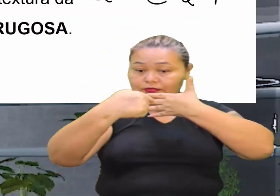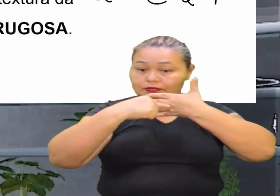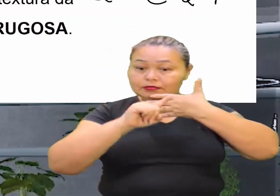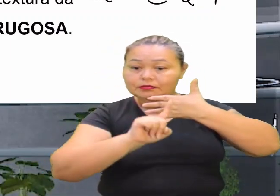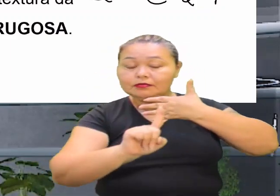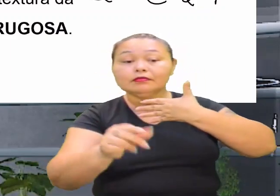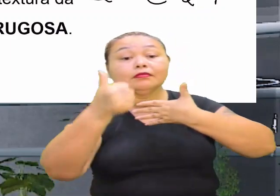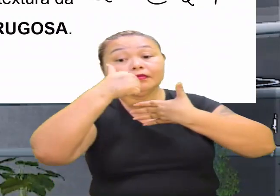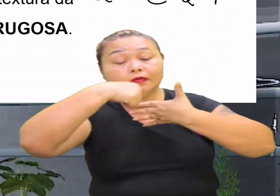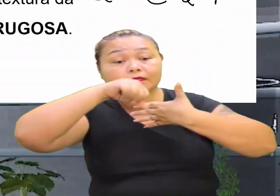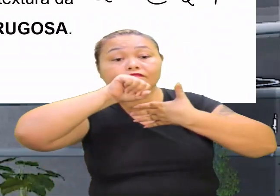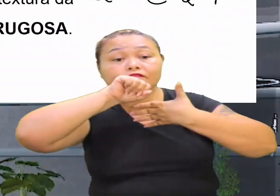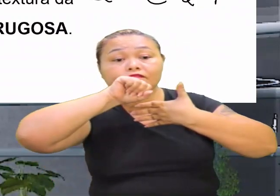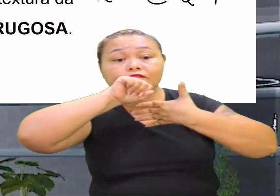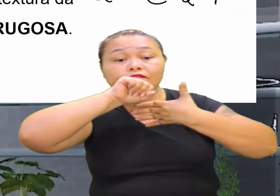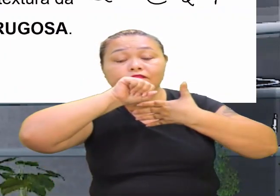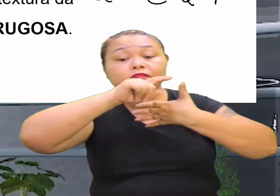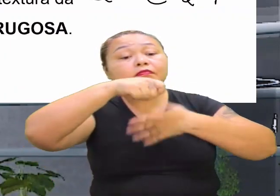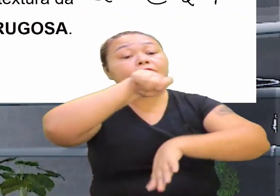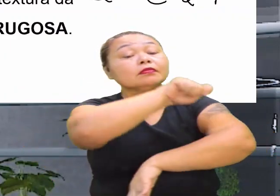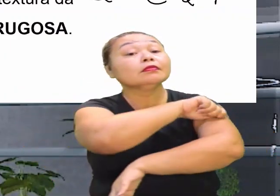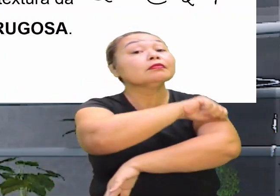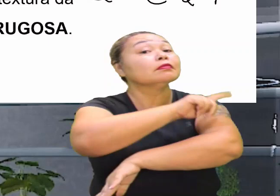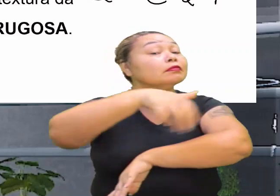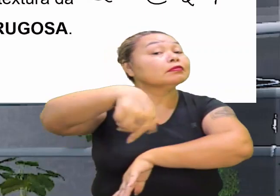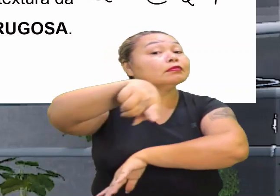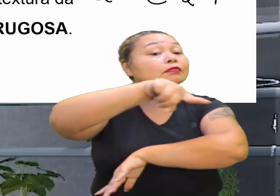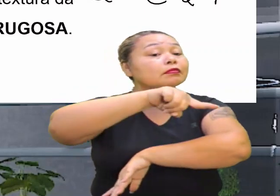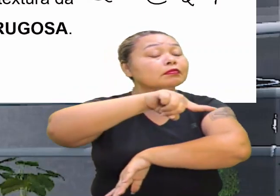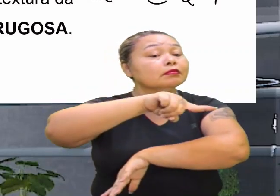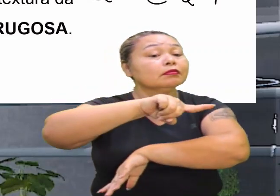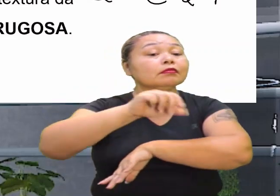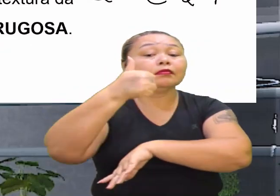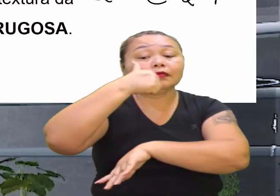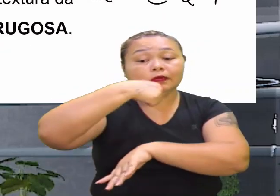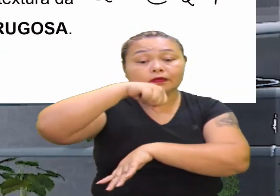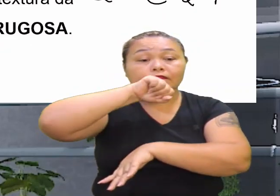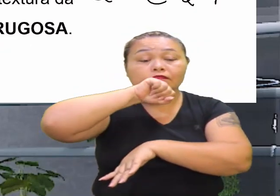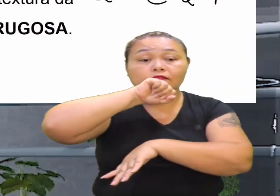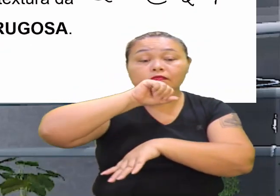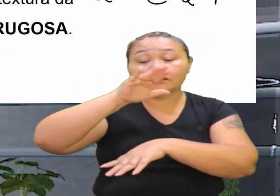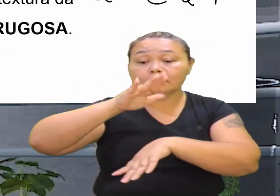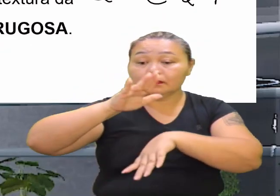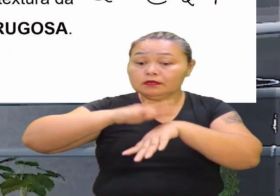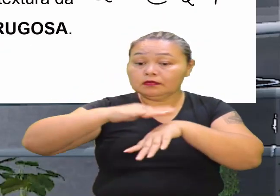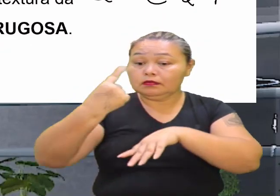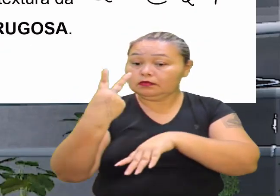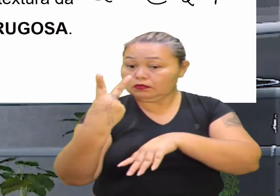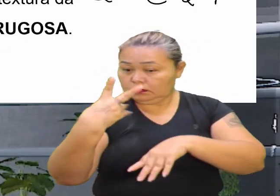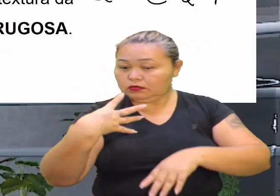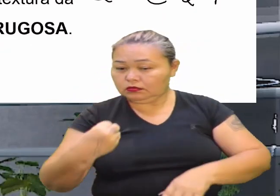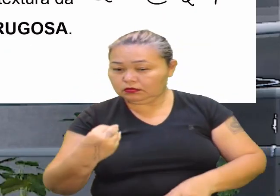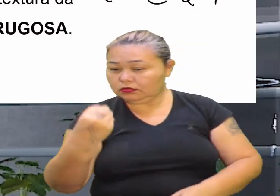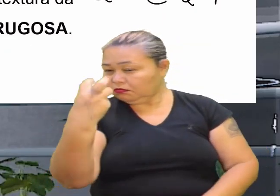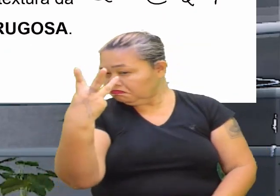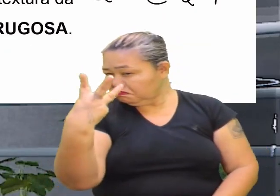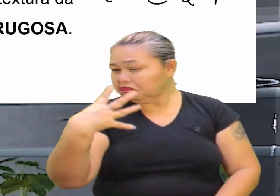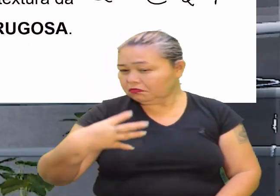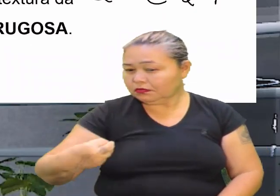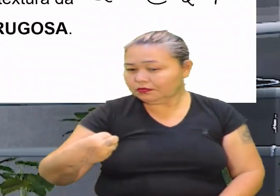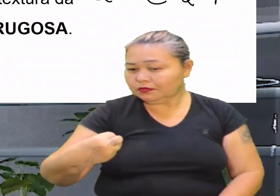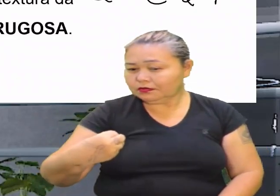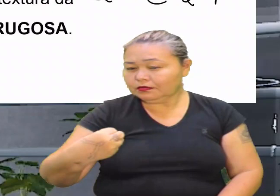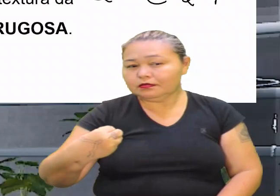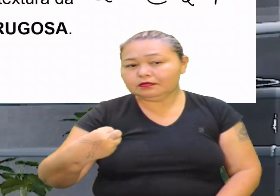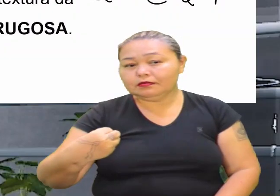Mãe, fala aí para os seus estudantes. As mães que têm mais de um filho, 2, 3.